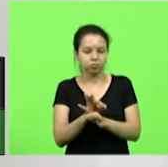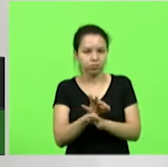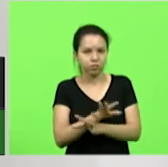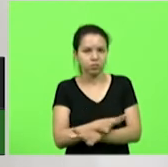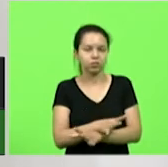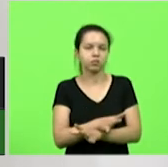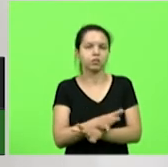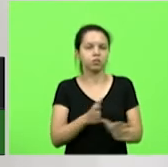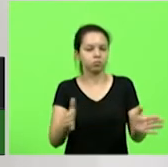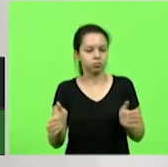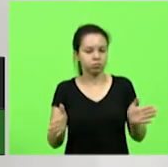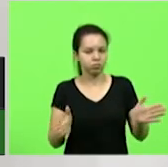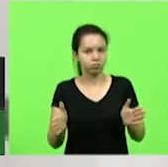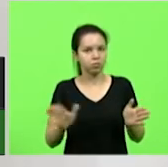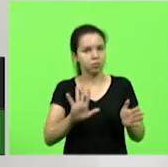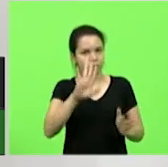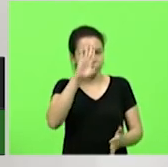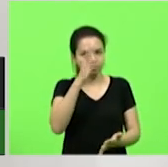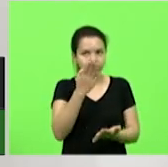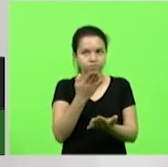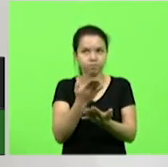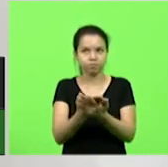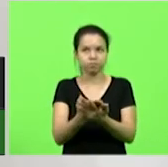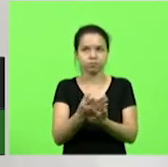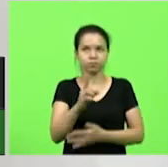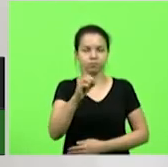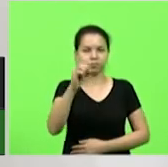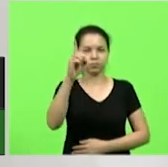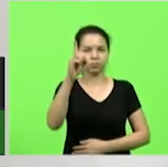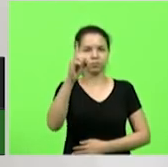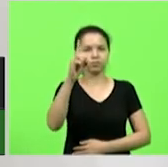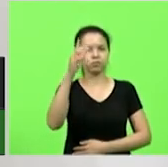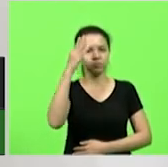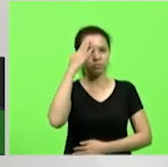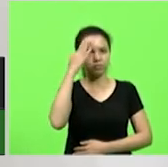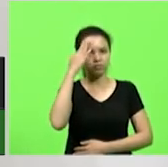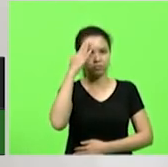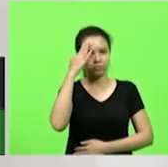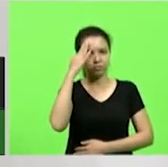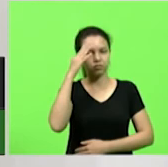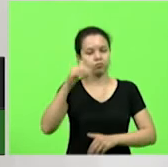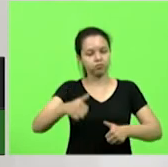Deus, senhor presidente, eu sei que é também para o bem.